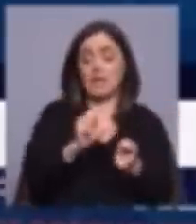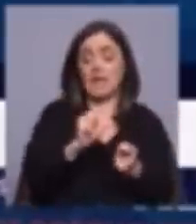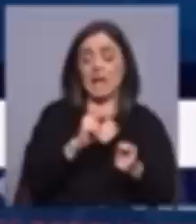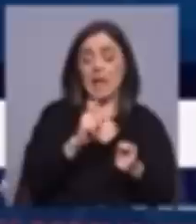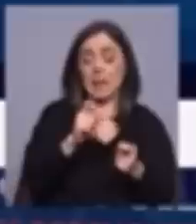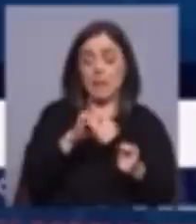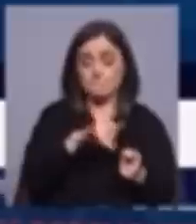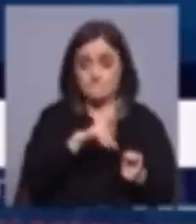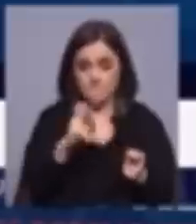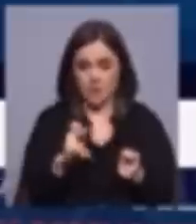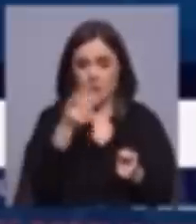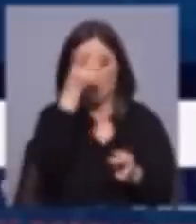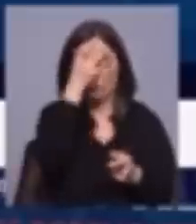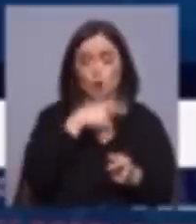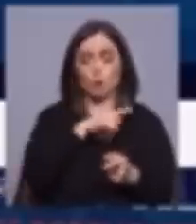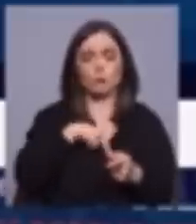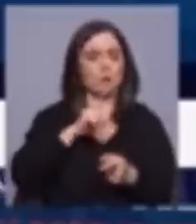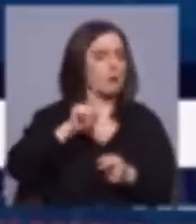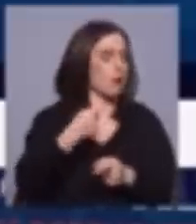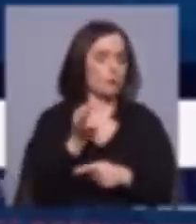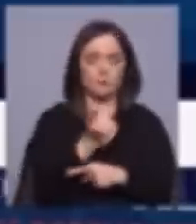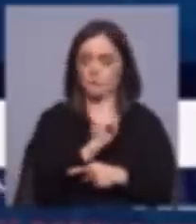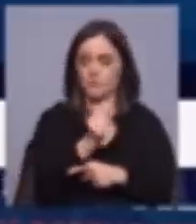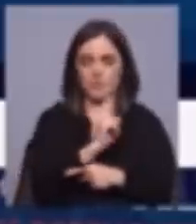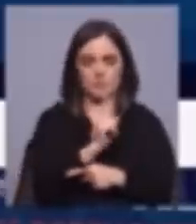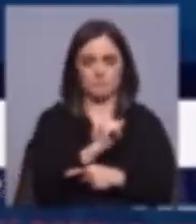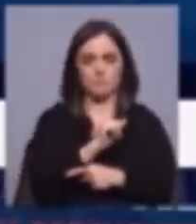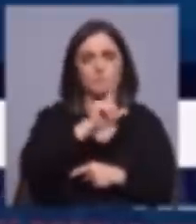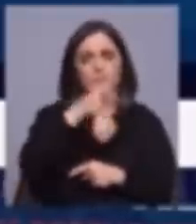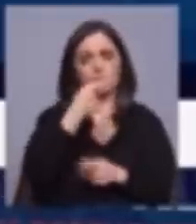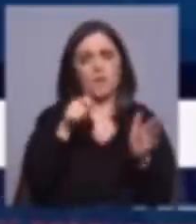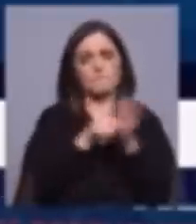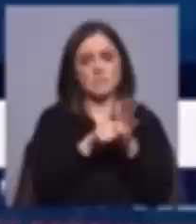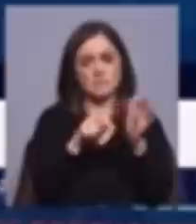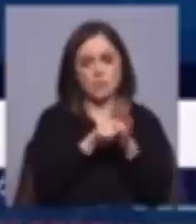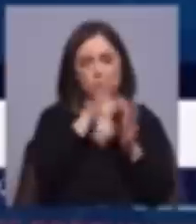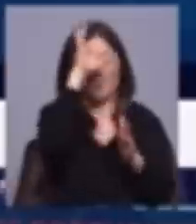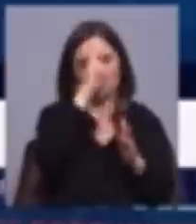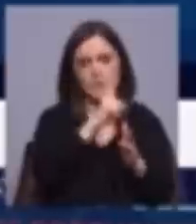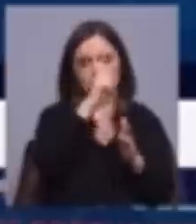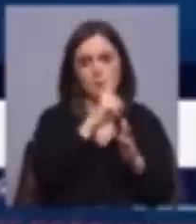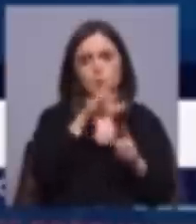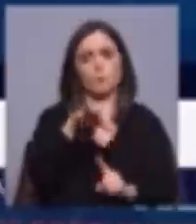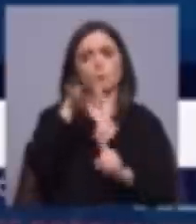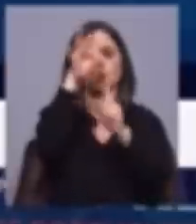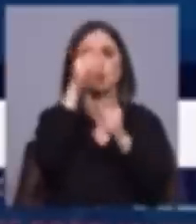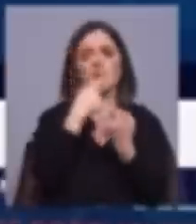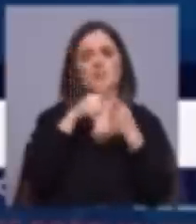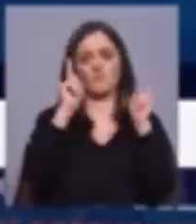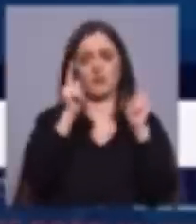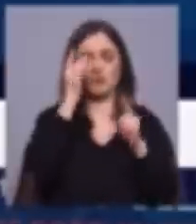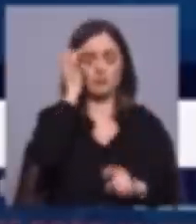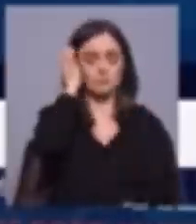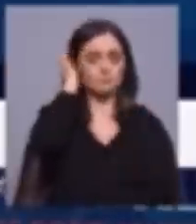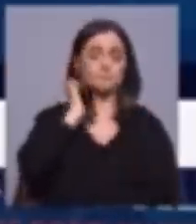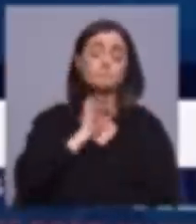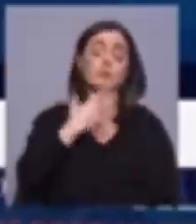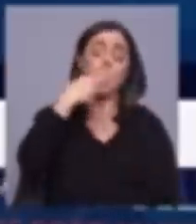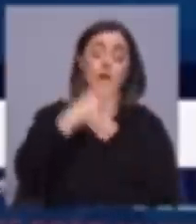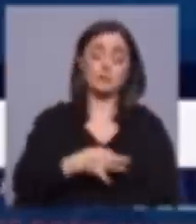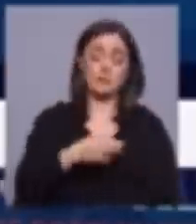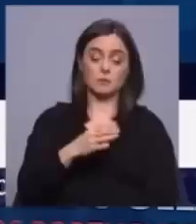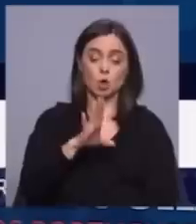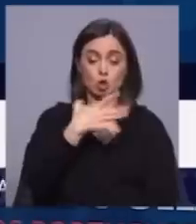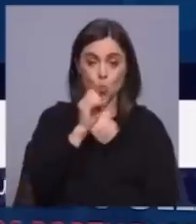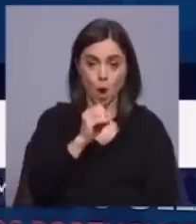na nossa perspectiva não deveria ter feito e deveria ter pressionado o primeiro-ministro para uma escolha diferenciado É certo que o João